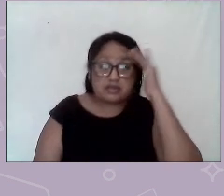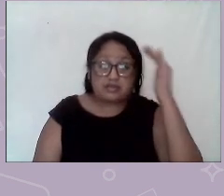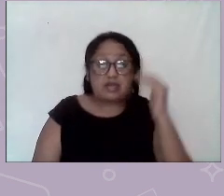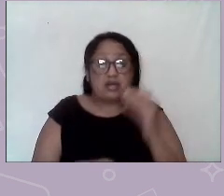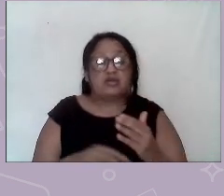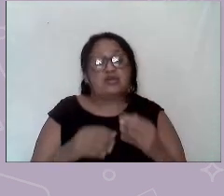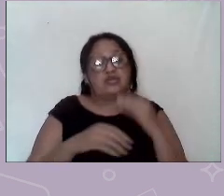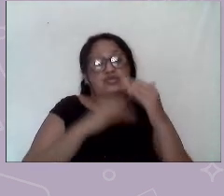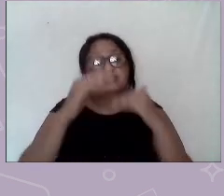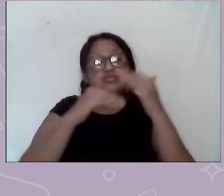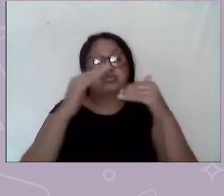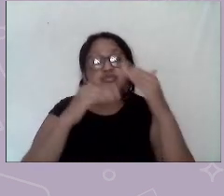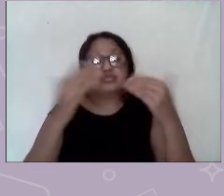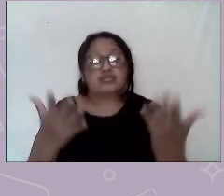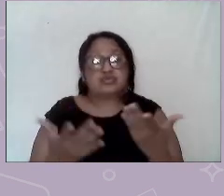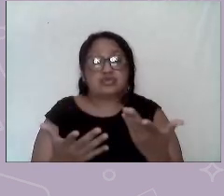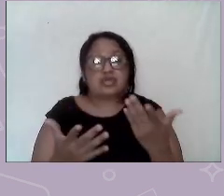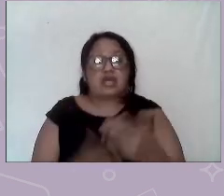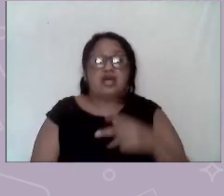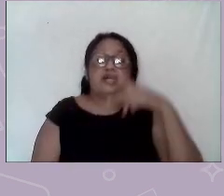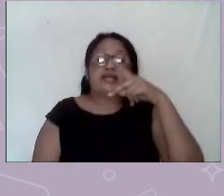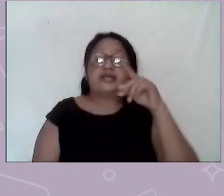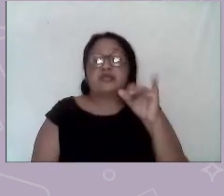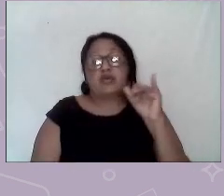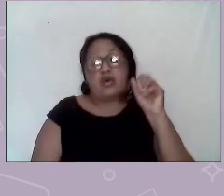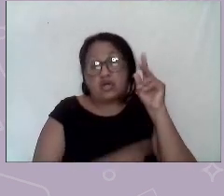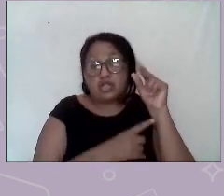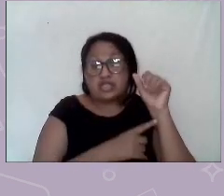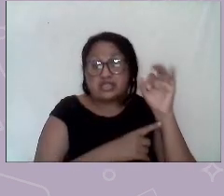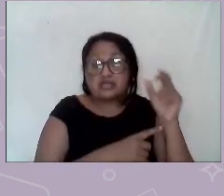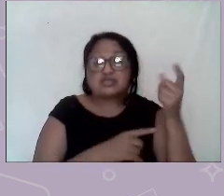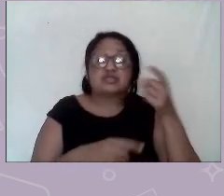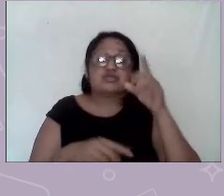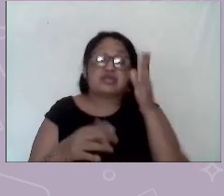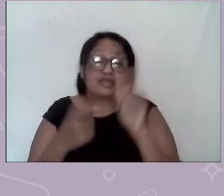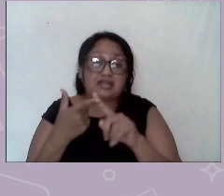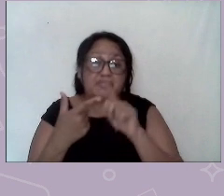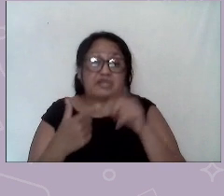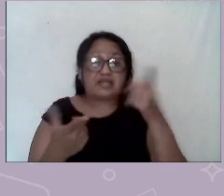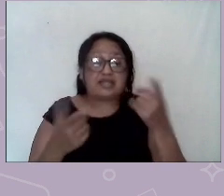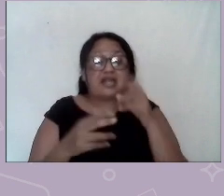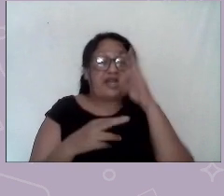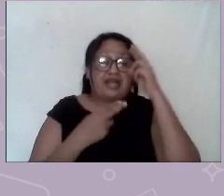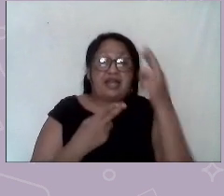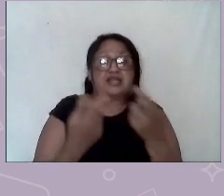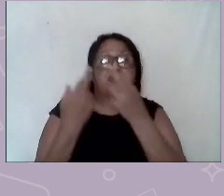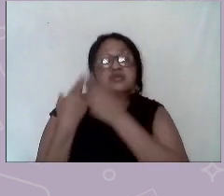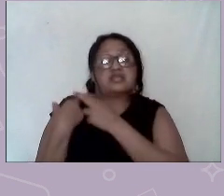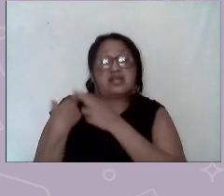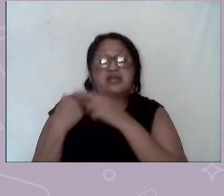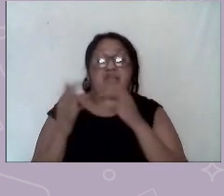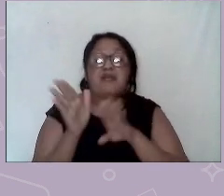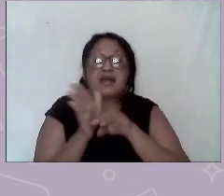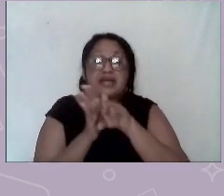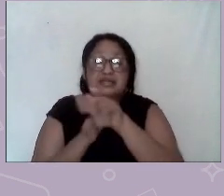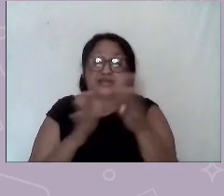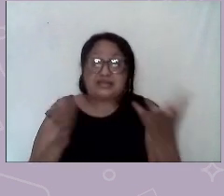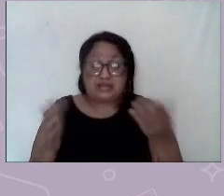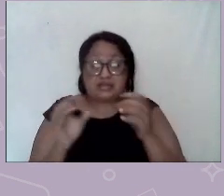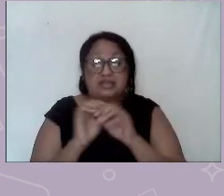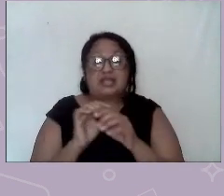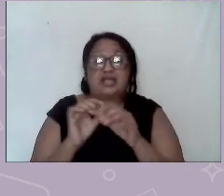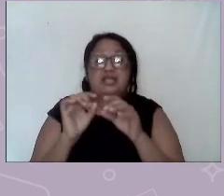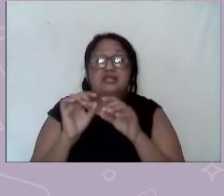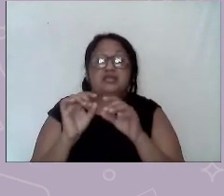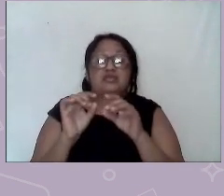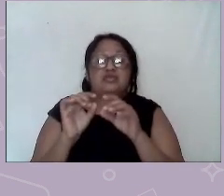sanitária é o hipoclorito de sódio e o responsável pela ação bactericida desse produto comercial o